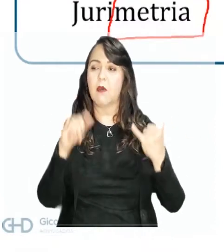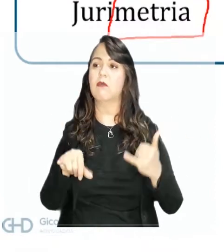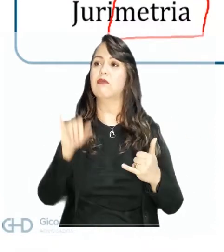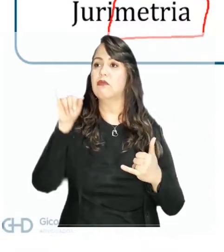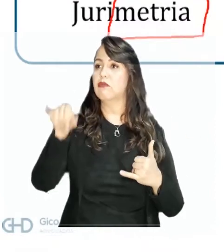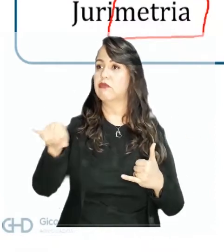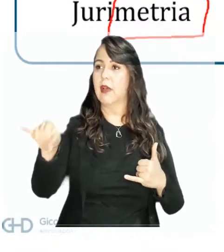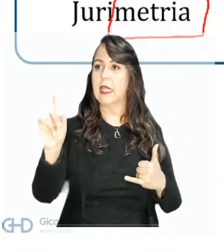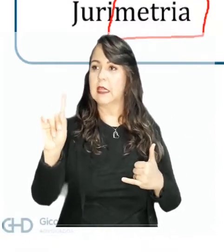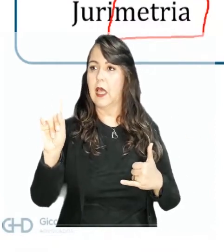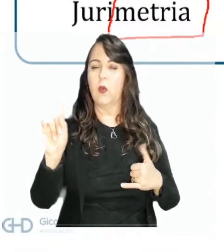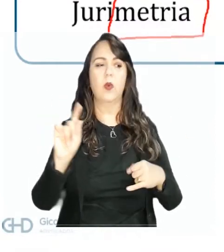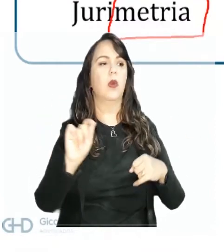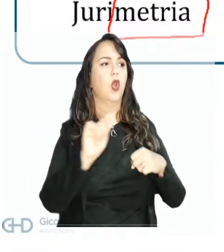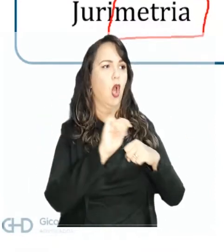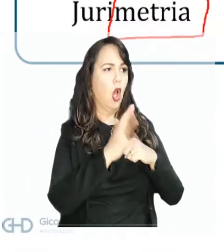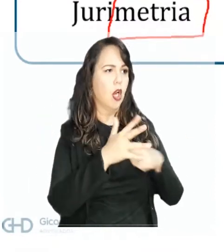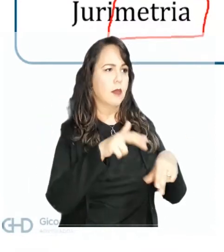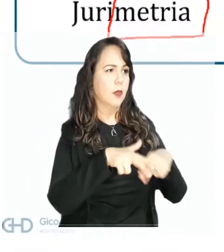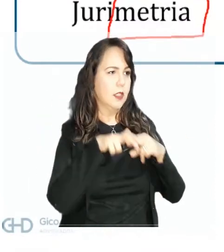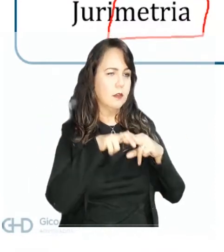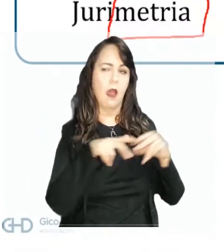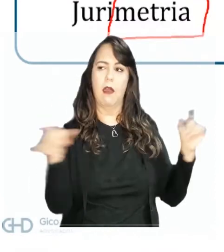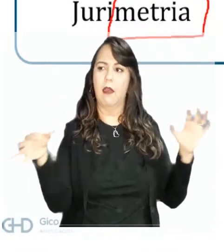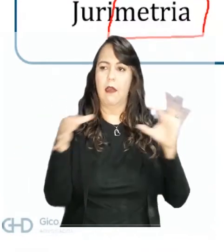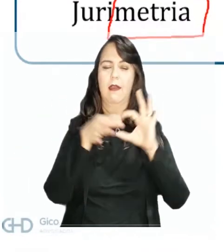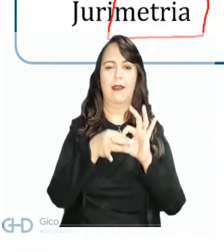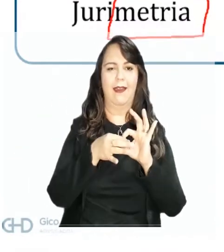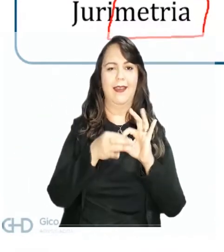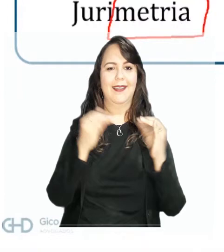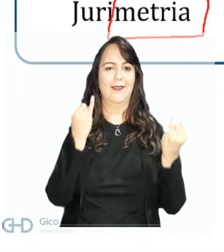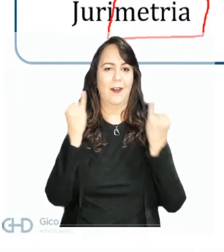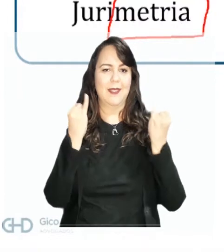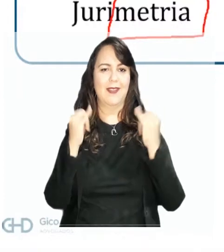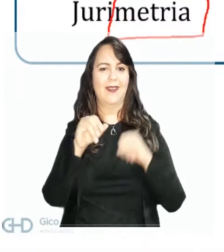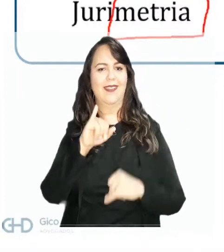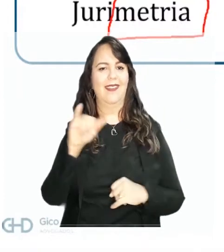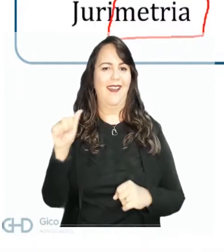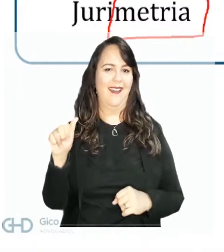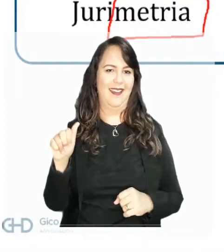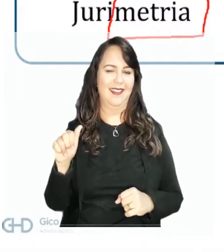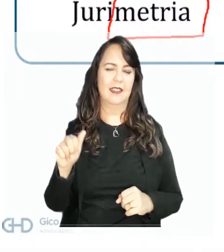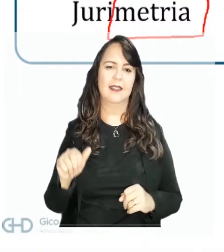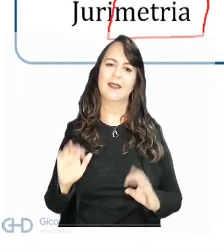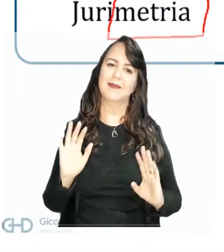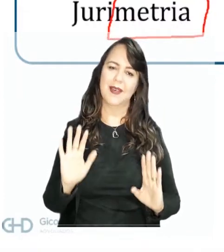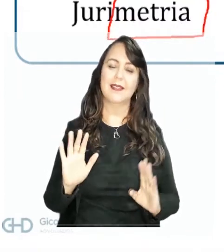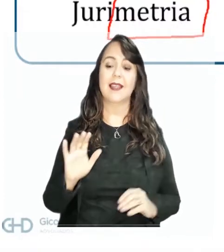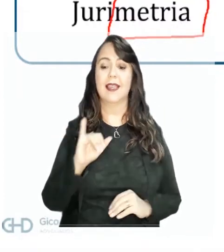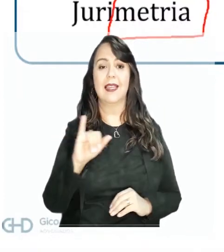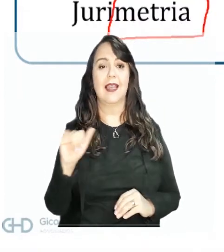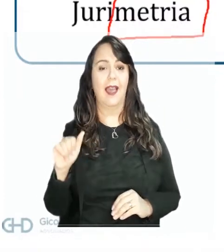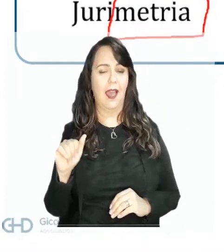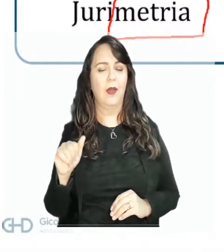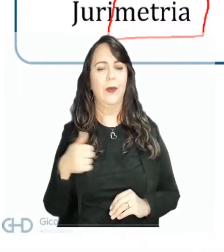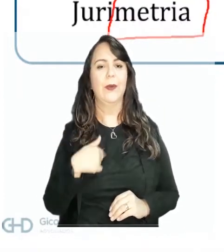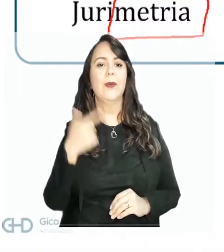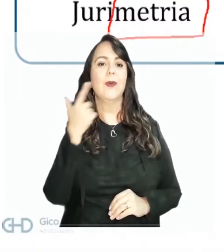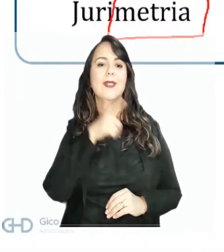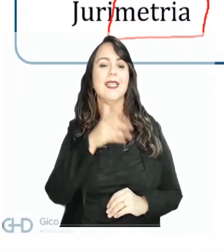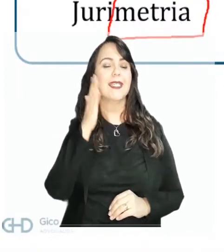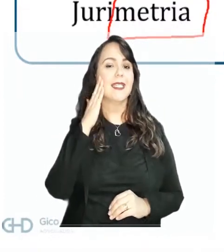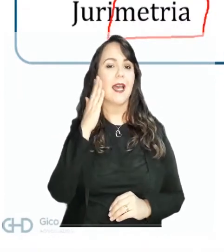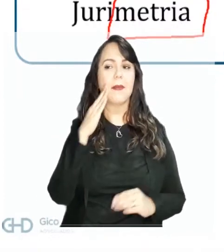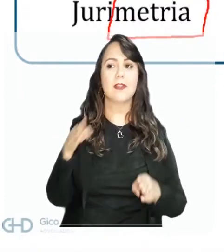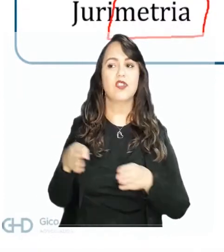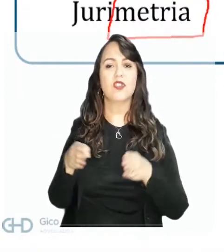mesma tese. E como é que ela vai fazer isso? É porque ela, usando data science, identificou padrões semelhantes de casos